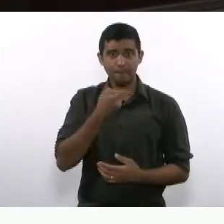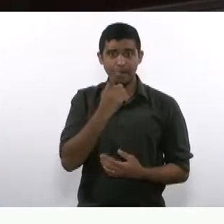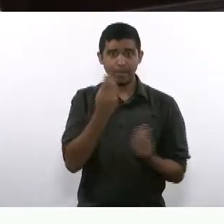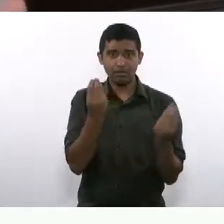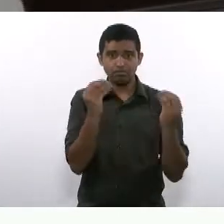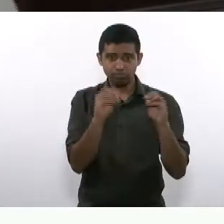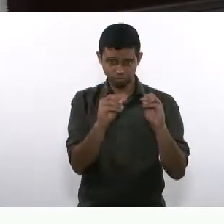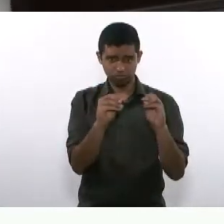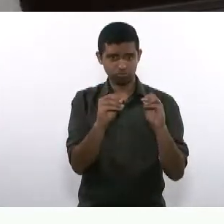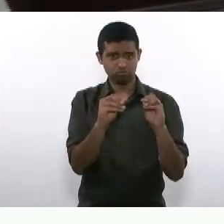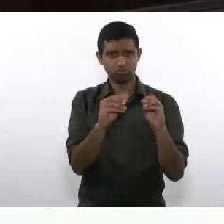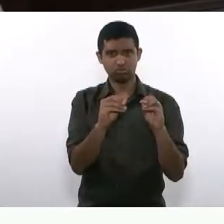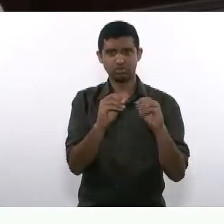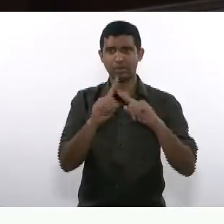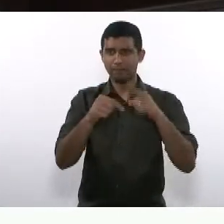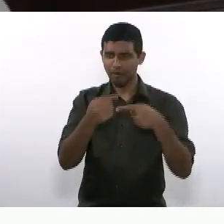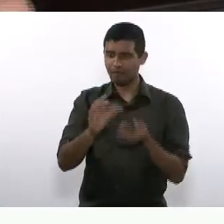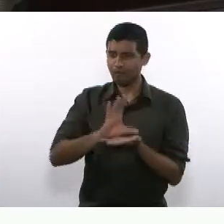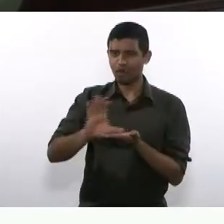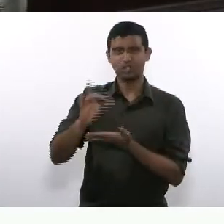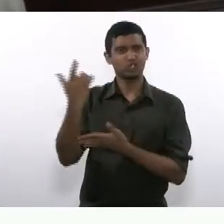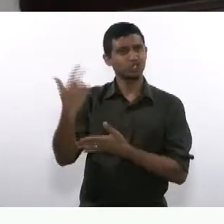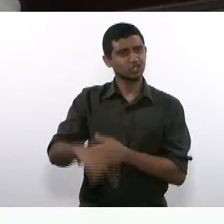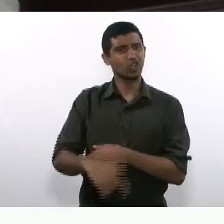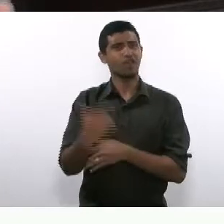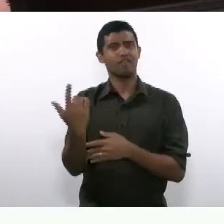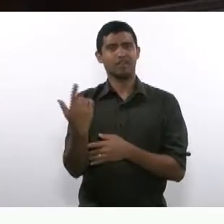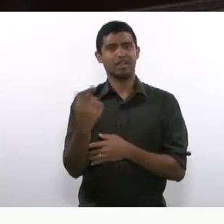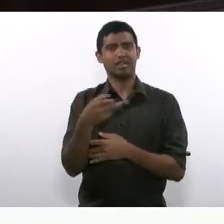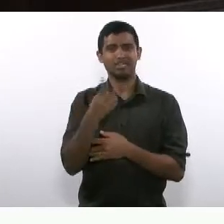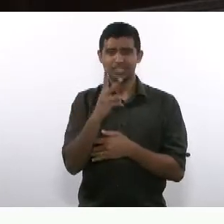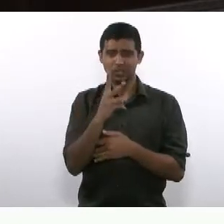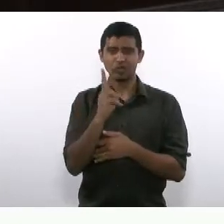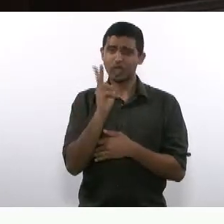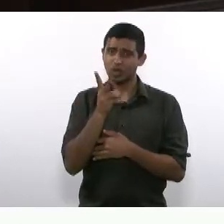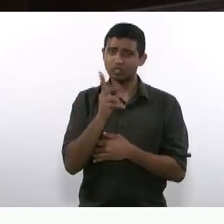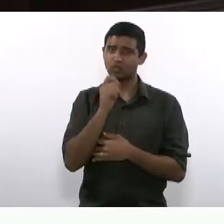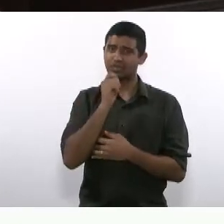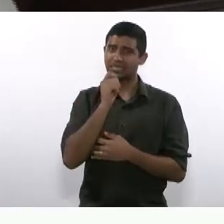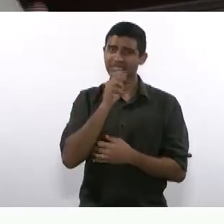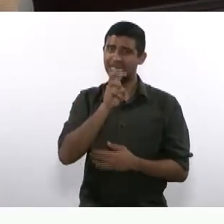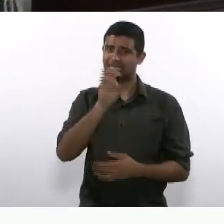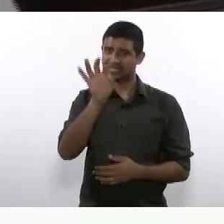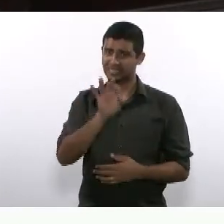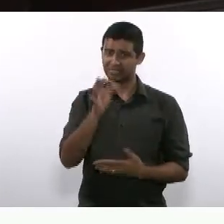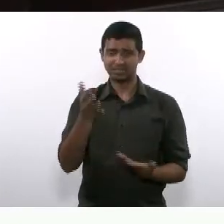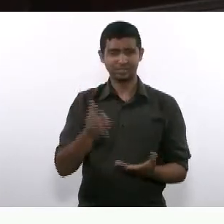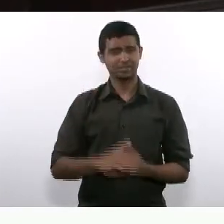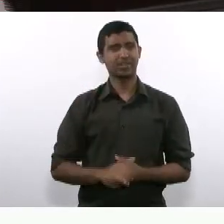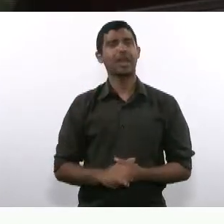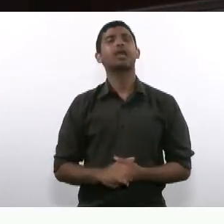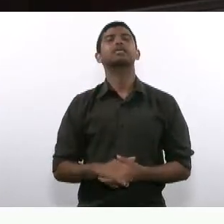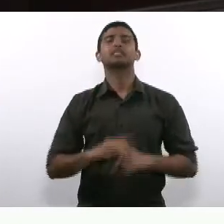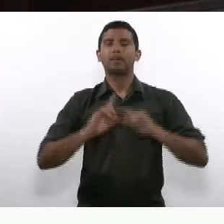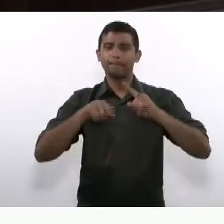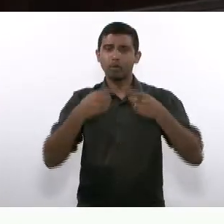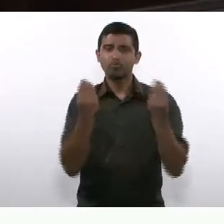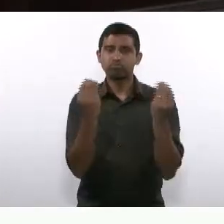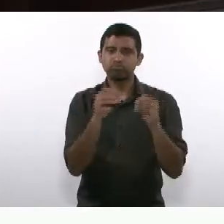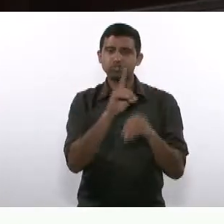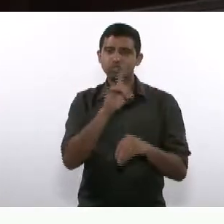devolvida porque não veio. A segunda continuou sem os 5%. Aí republicaram